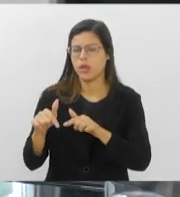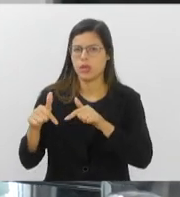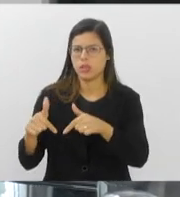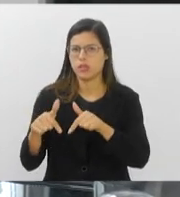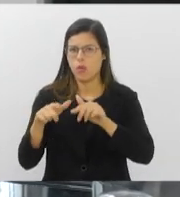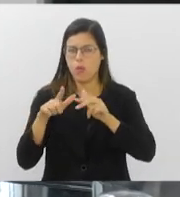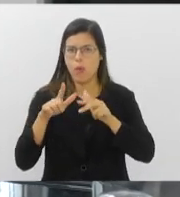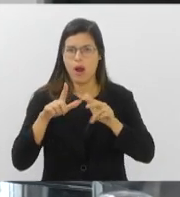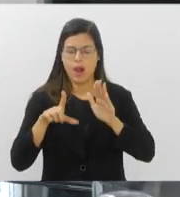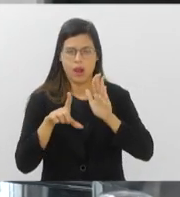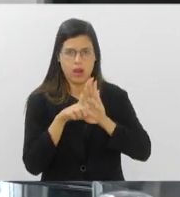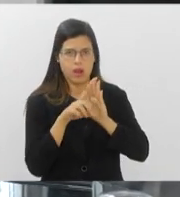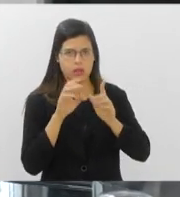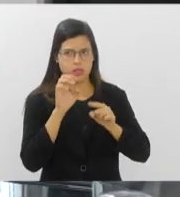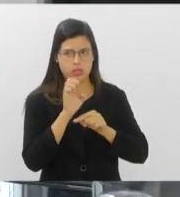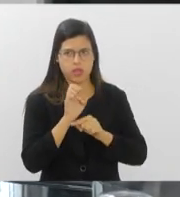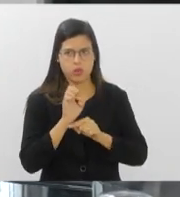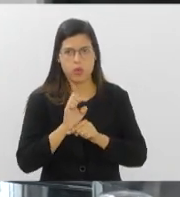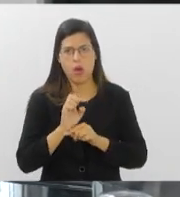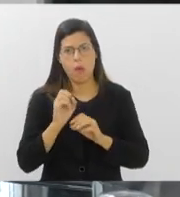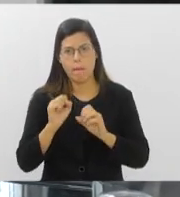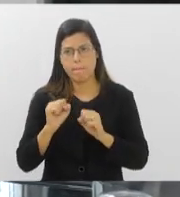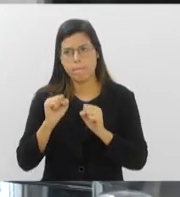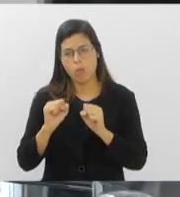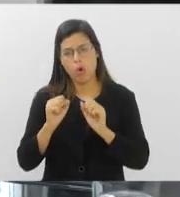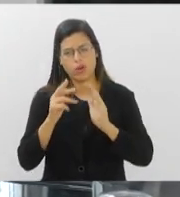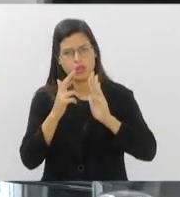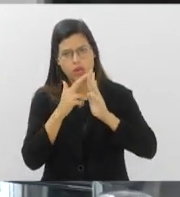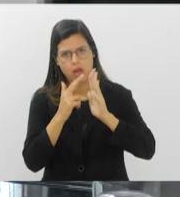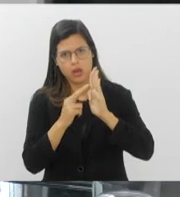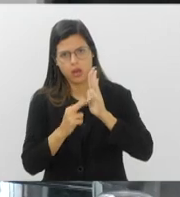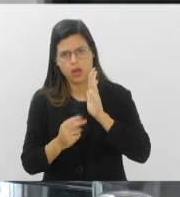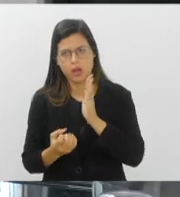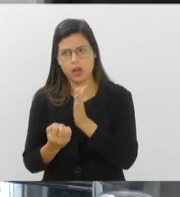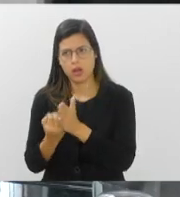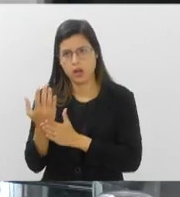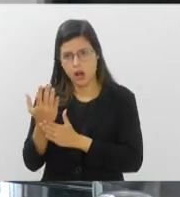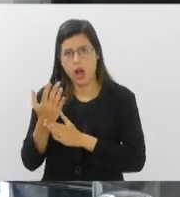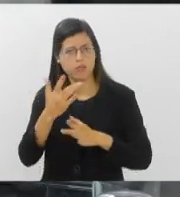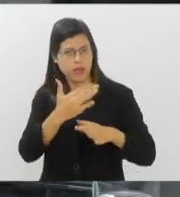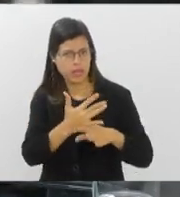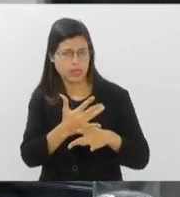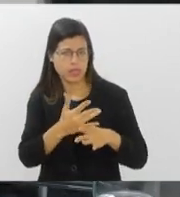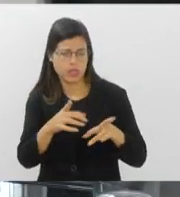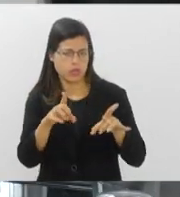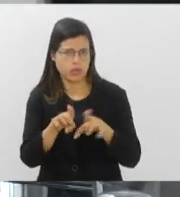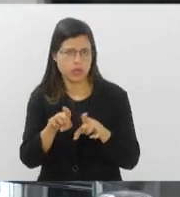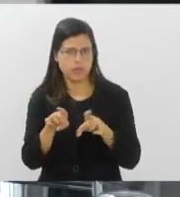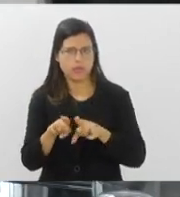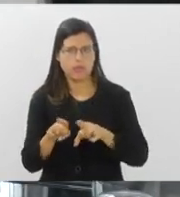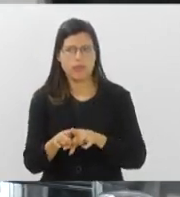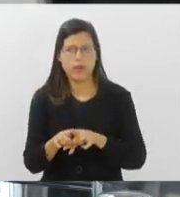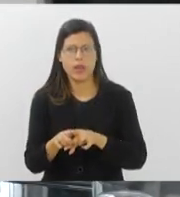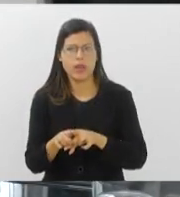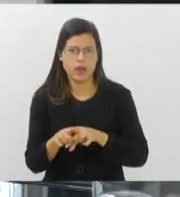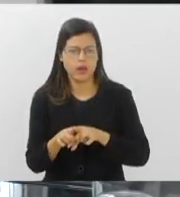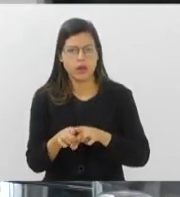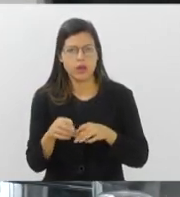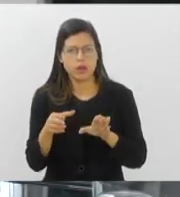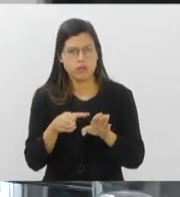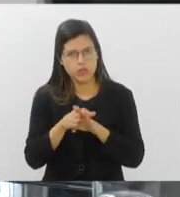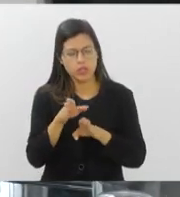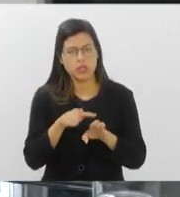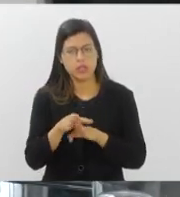estadual pode criar norte, regramento para municípios também, diretrizes de procedimentos